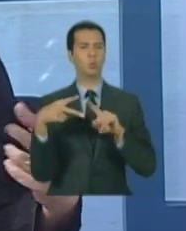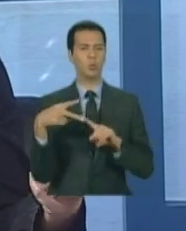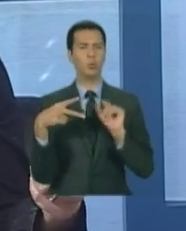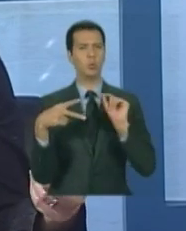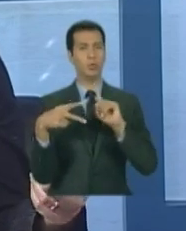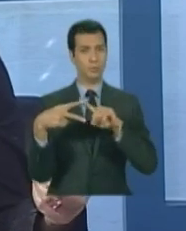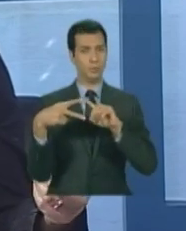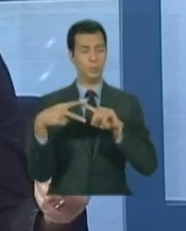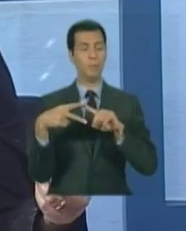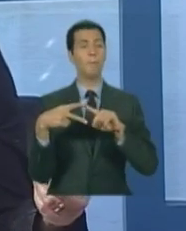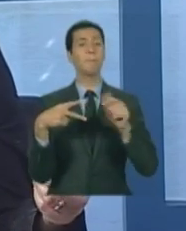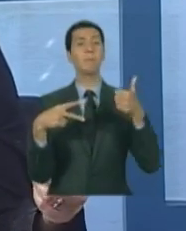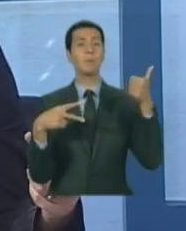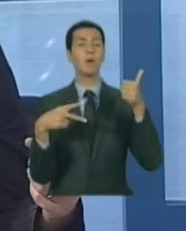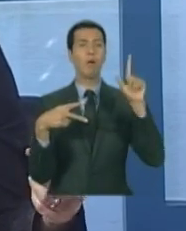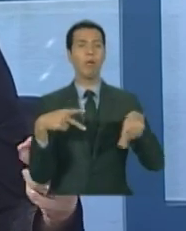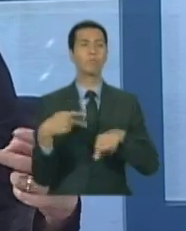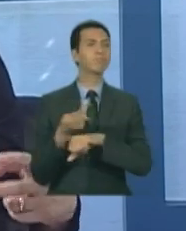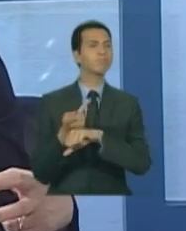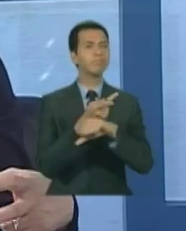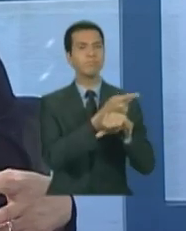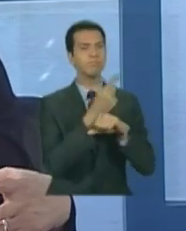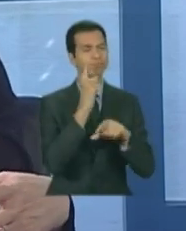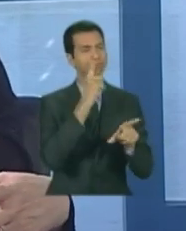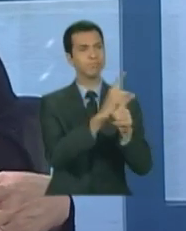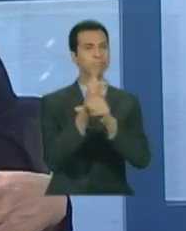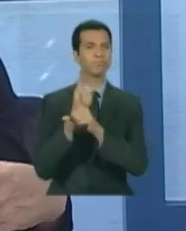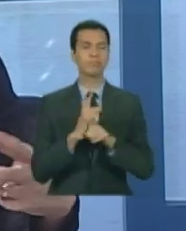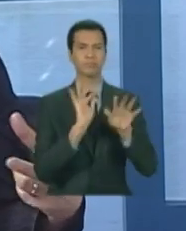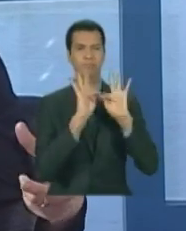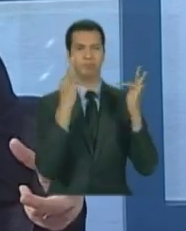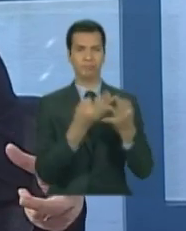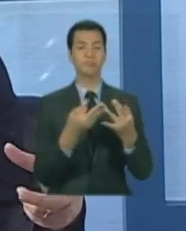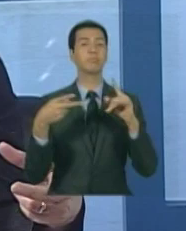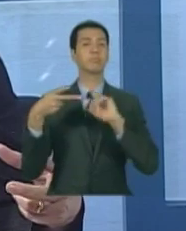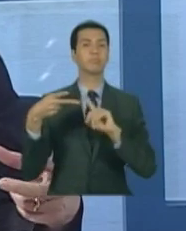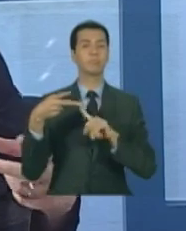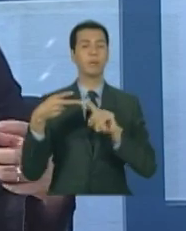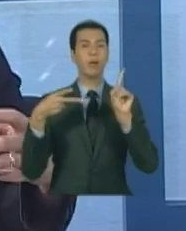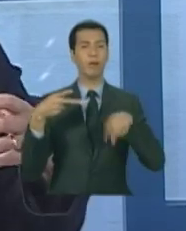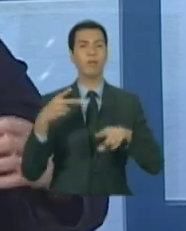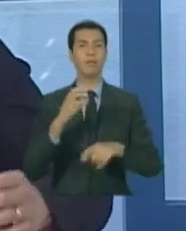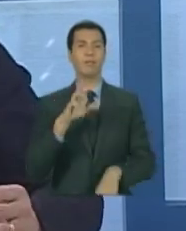de buscar essas famílias, né? E segundo, que seria a extensão desses CRAS.